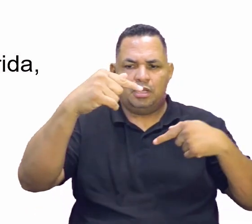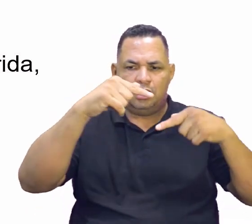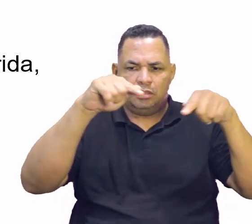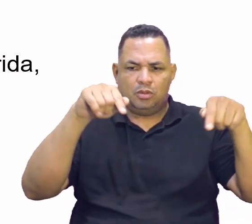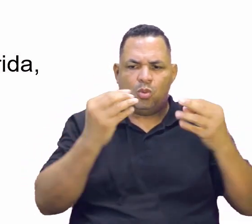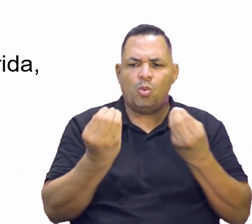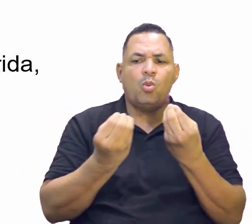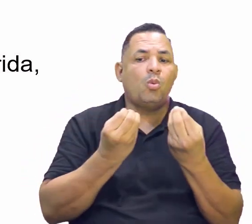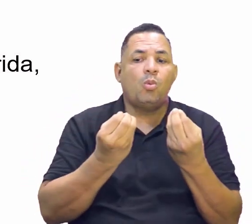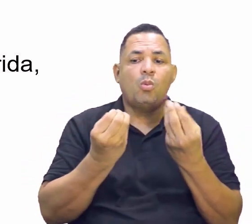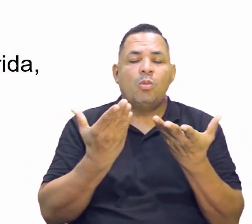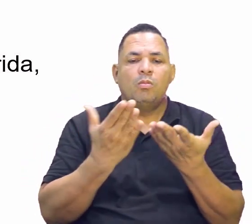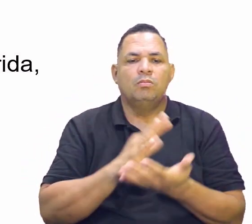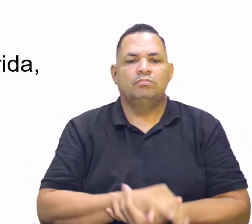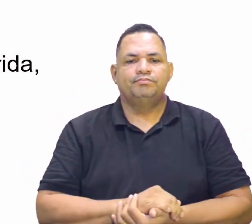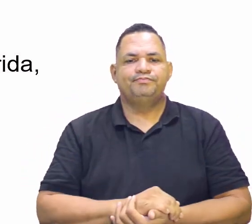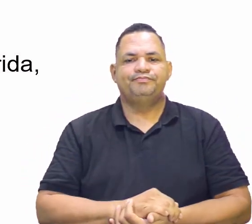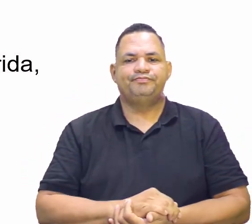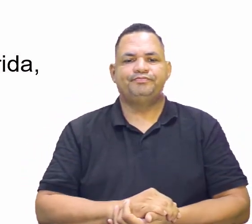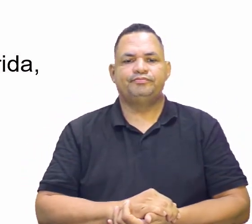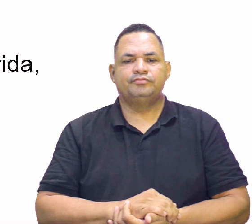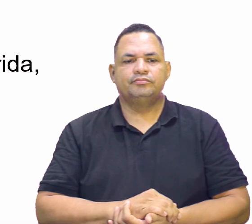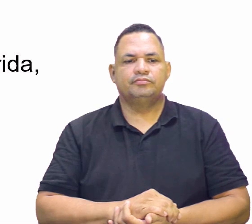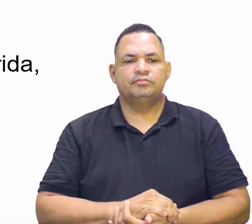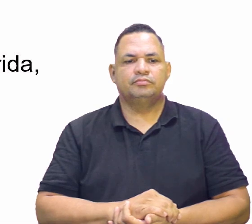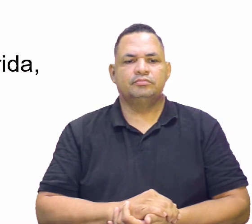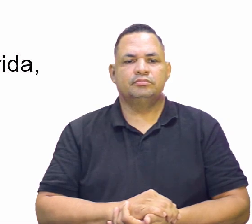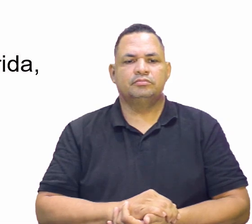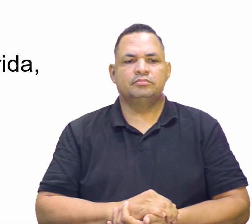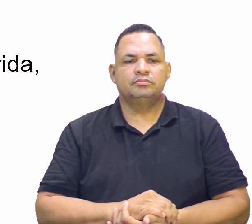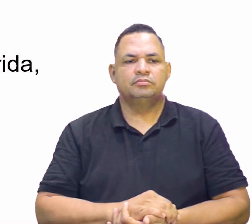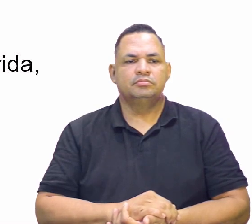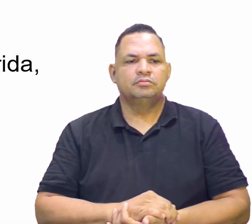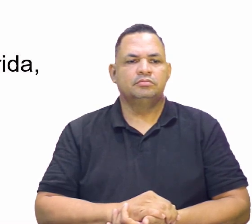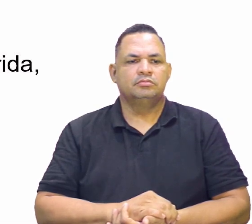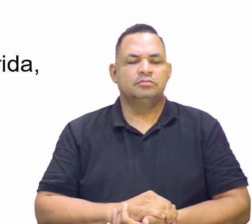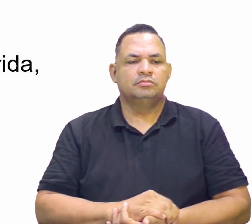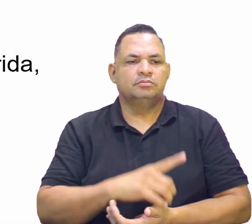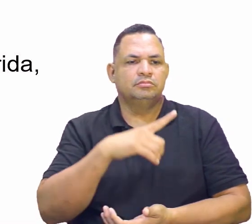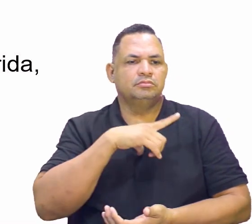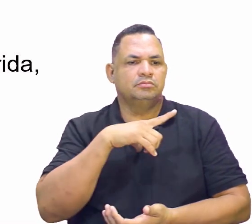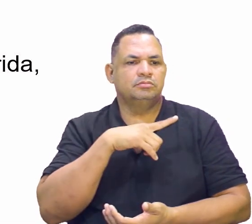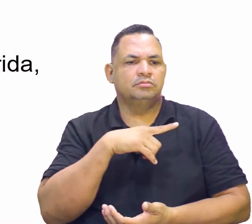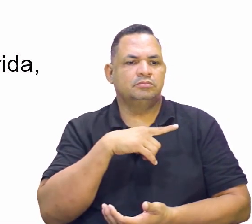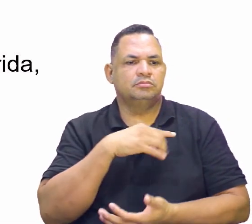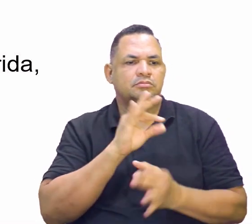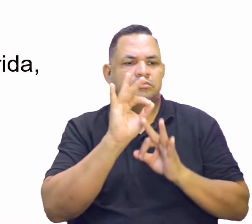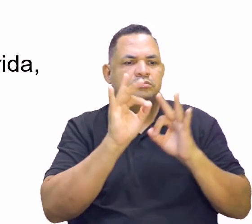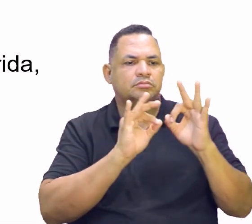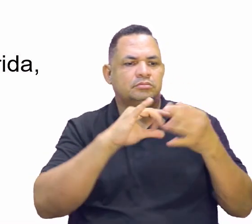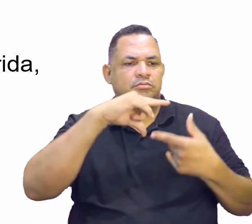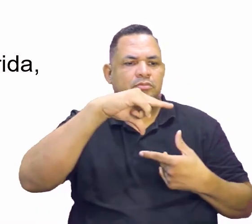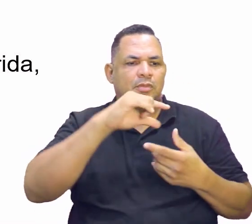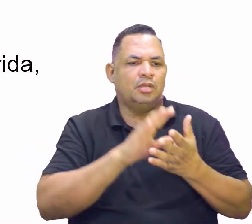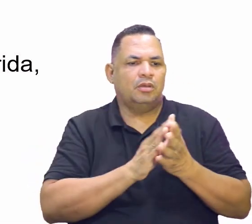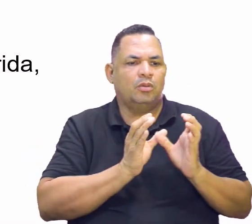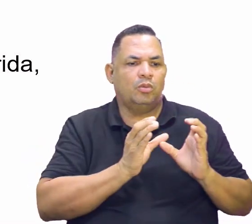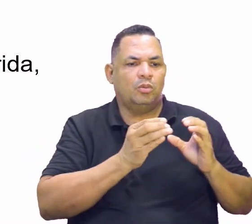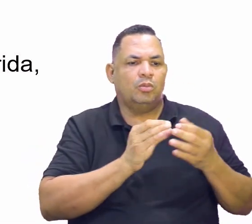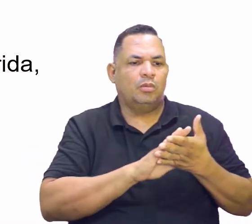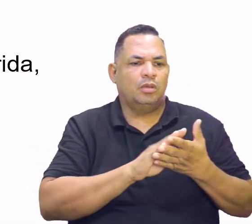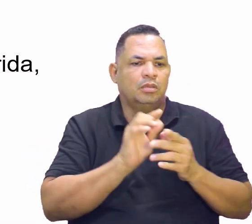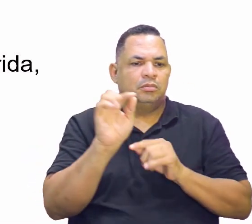professora, mas como? Aqui, pessoal, consegue perceber? Eu tenho aqui as formas geométricas. Exatamente, ó,